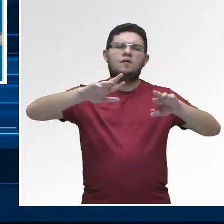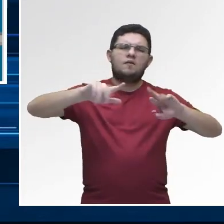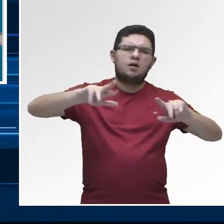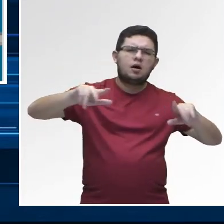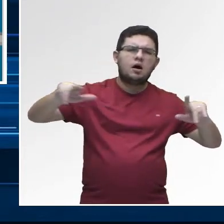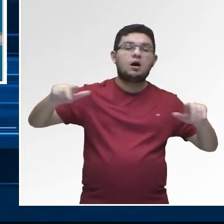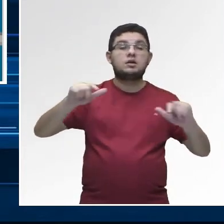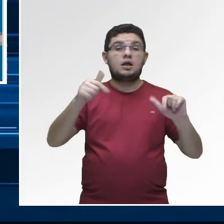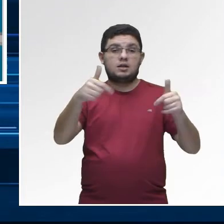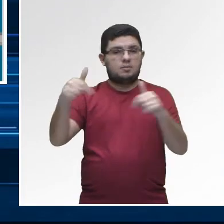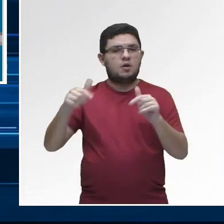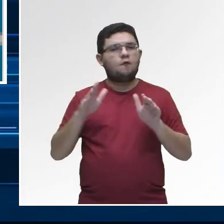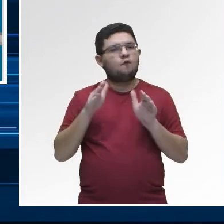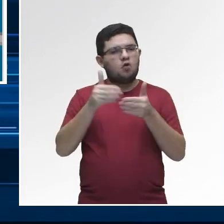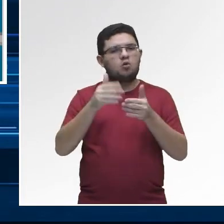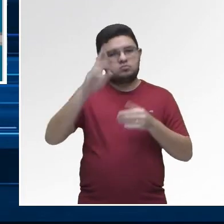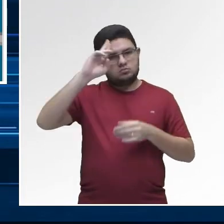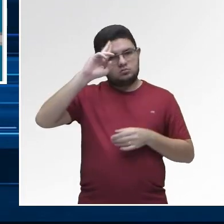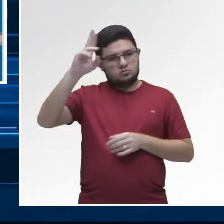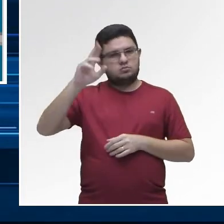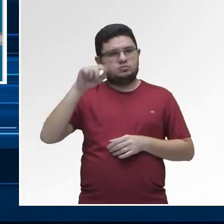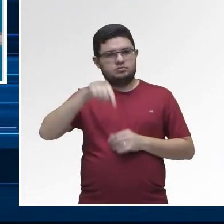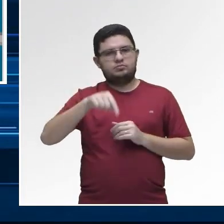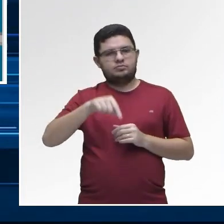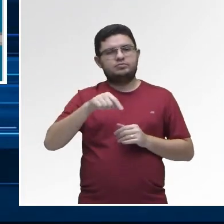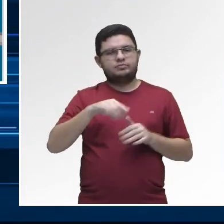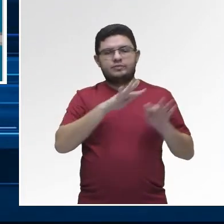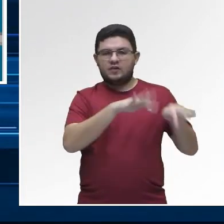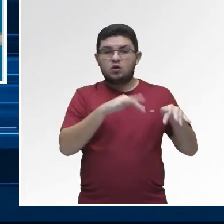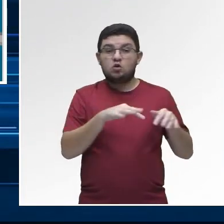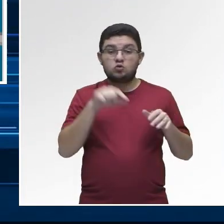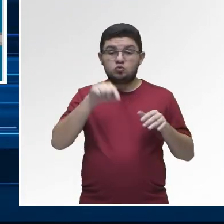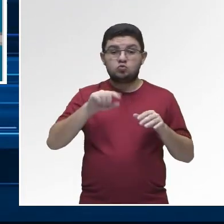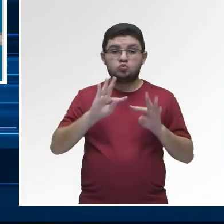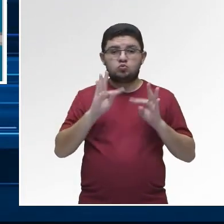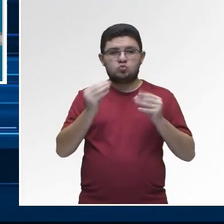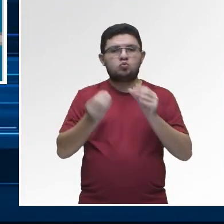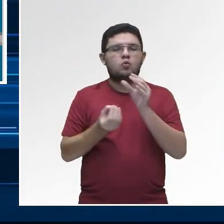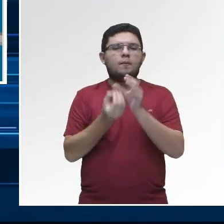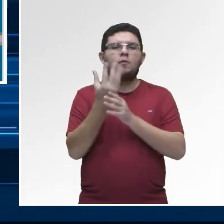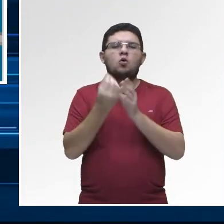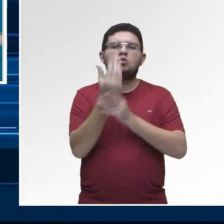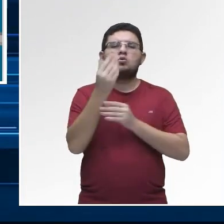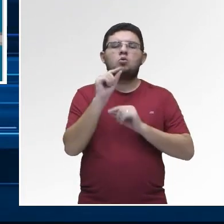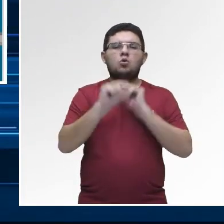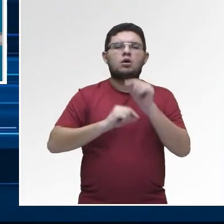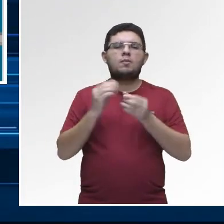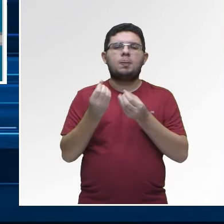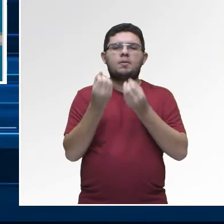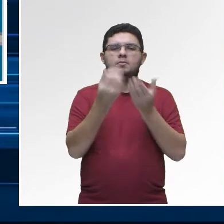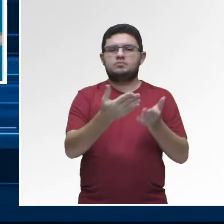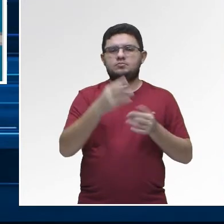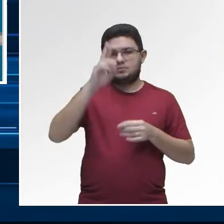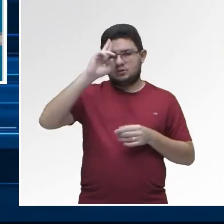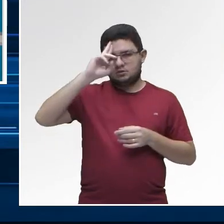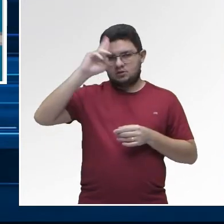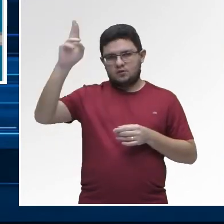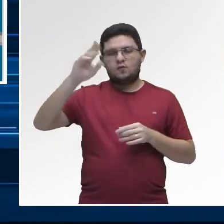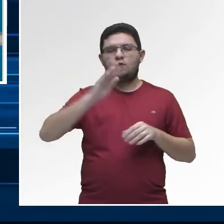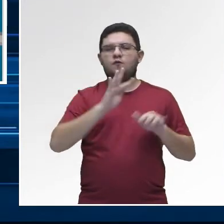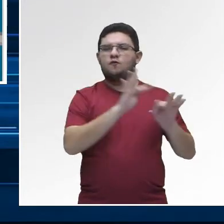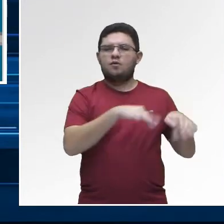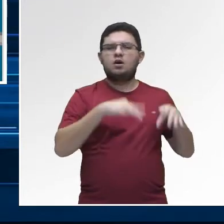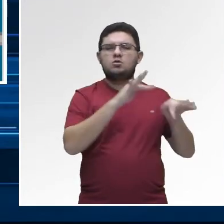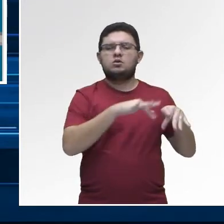tinha que trabalhar na terra dele. E tudo que você produzia ali naquela terra era 100% do senhor, né? Então, era